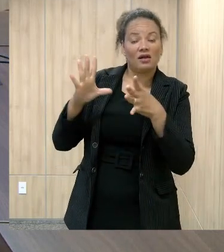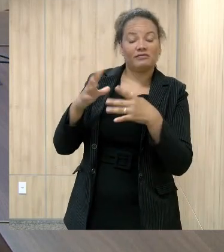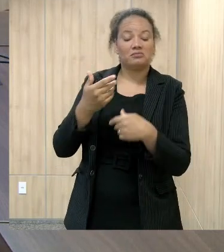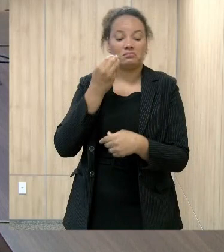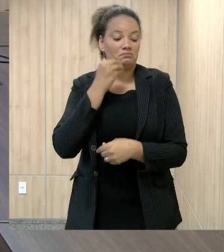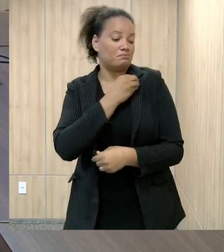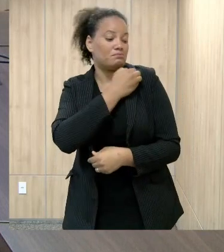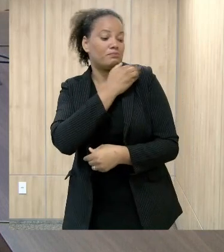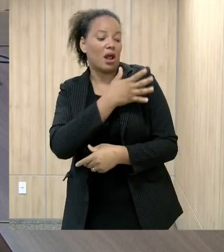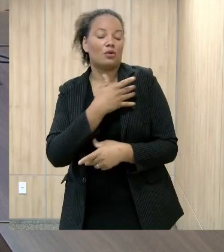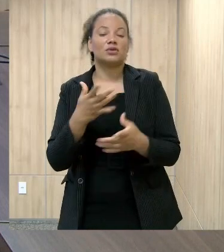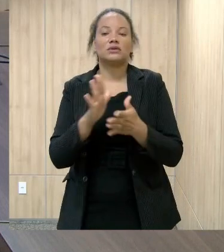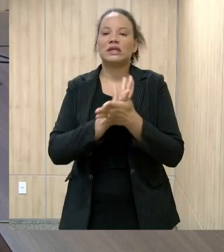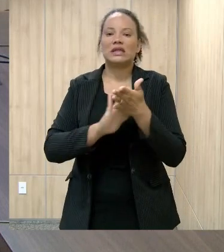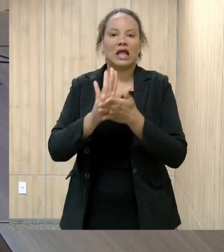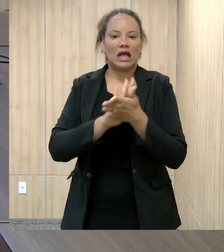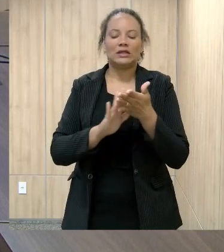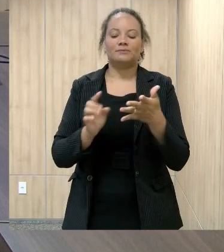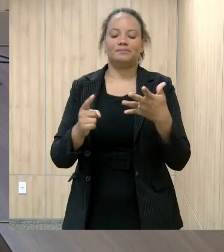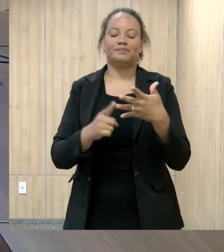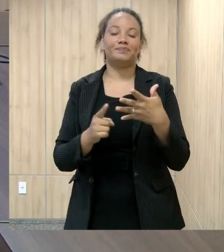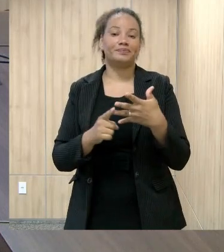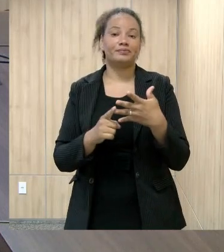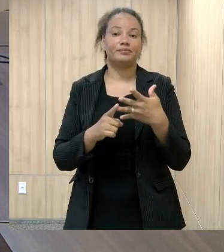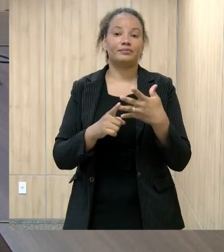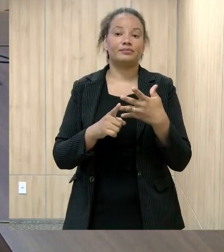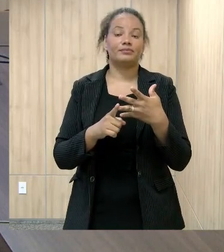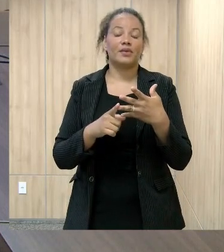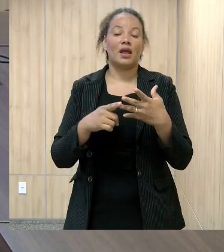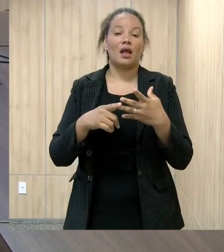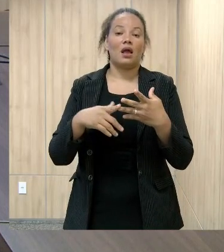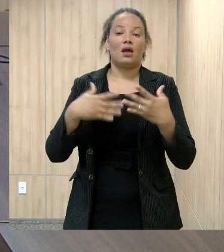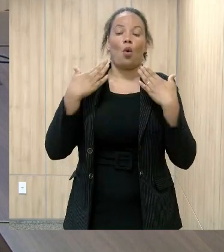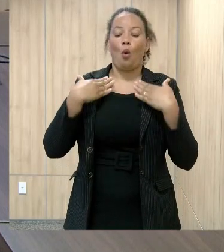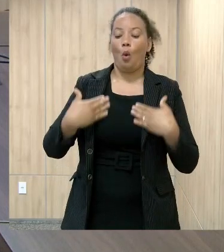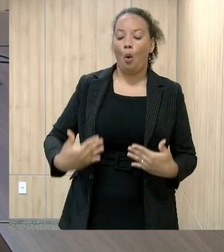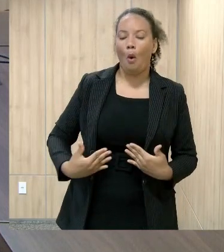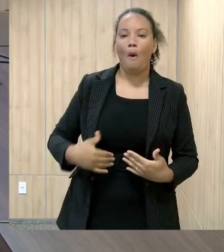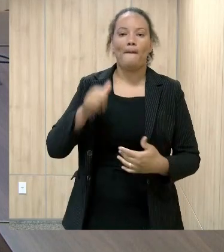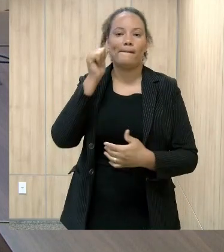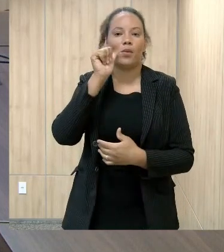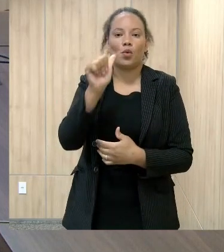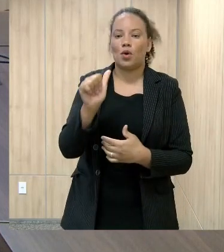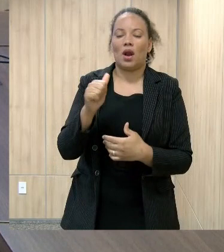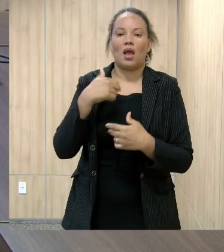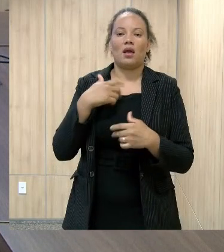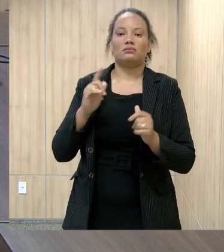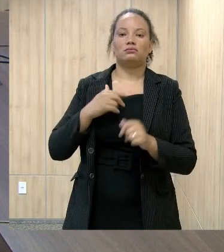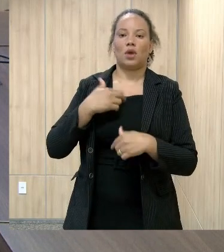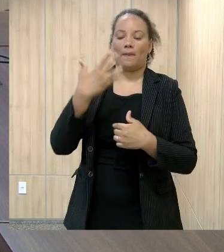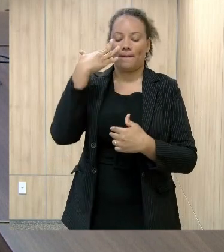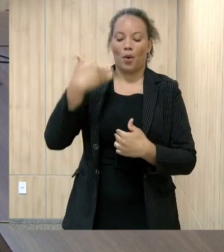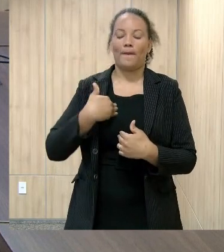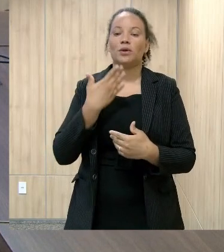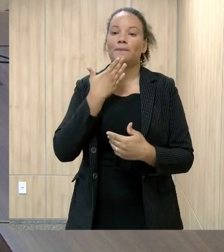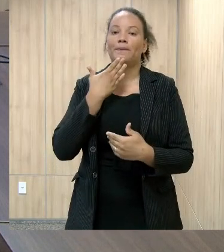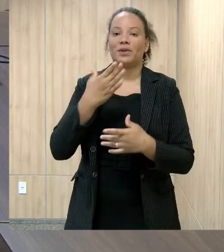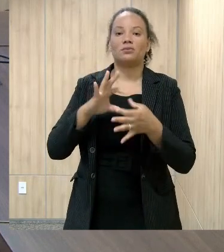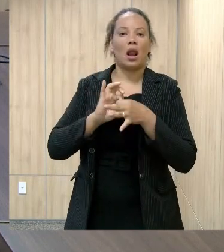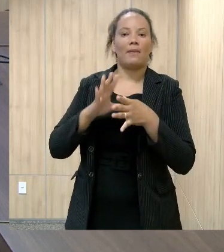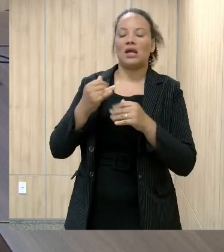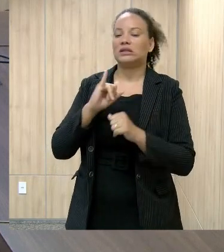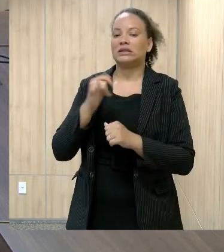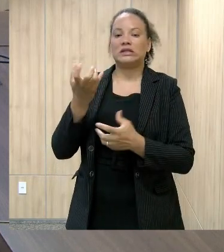sem racismo e sem sexismo autonomia e liberdade das mulheres sobre o seu corpo e sua sexualidade proteção da natureza